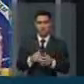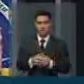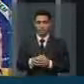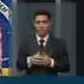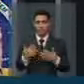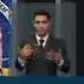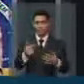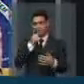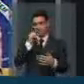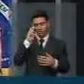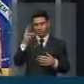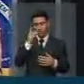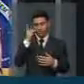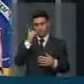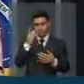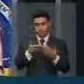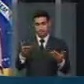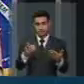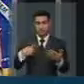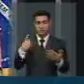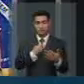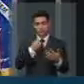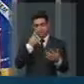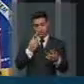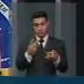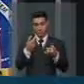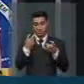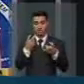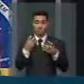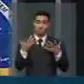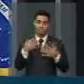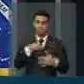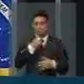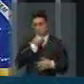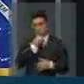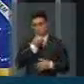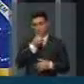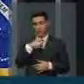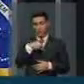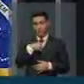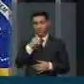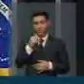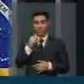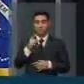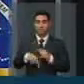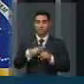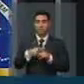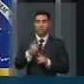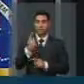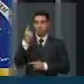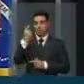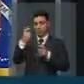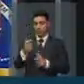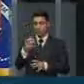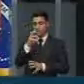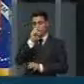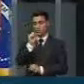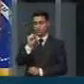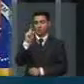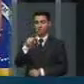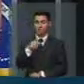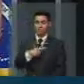senhoras e senhores parlamentares, o que nós vemos, infelizmente, é uma enorme concentração de poder no gabinete